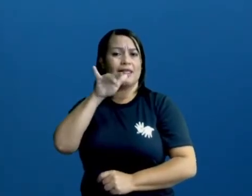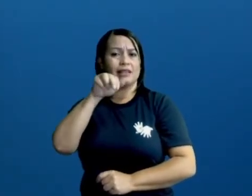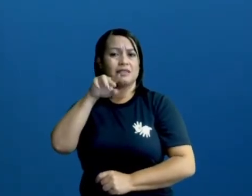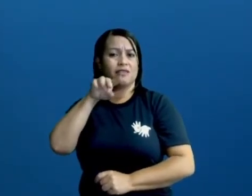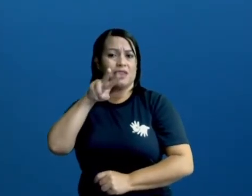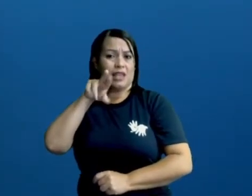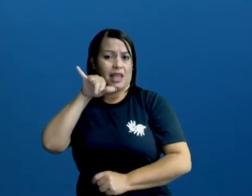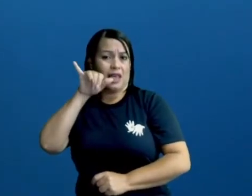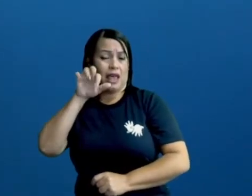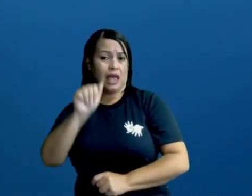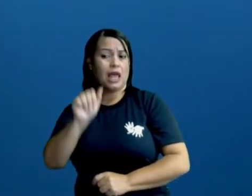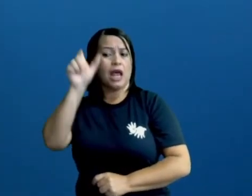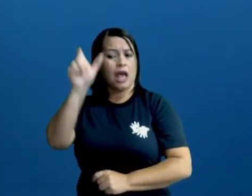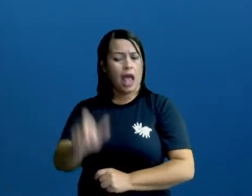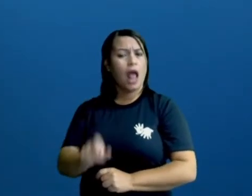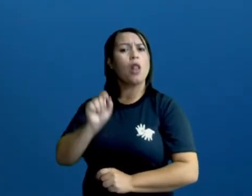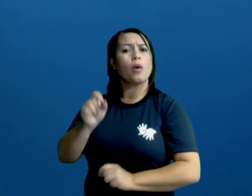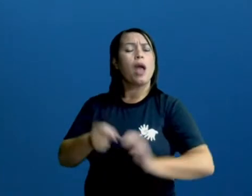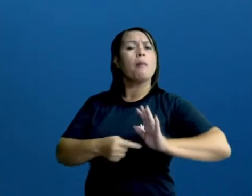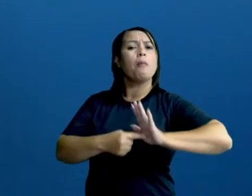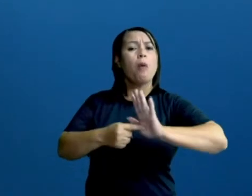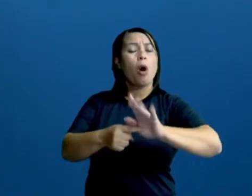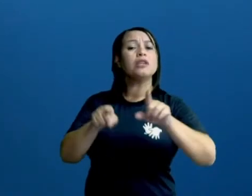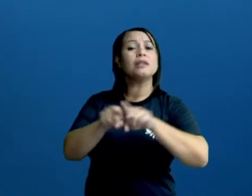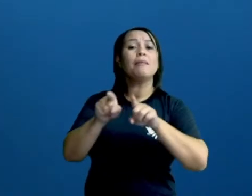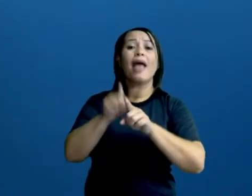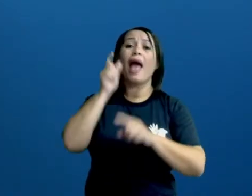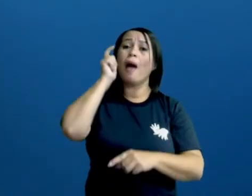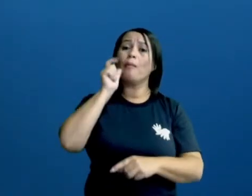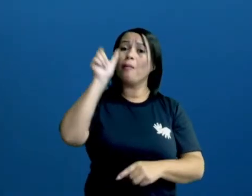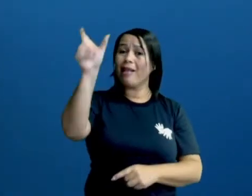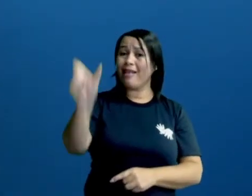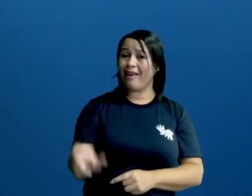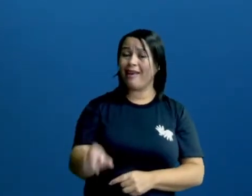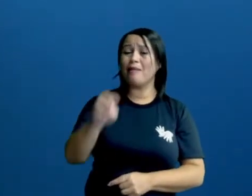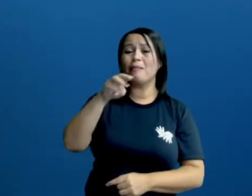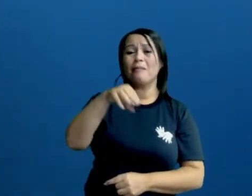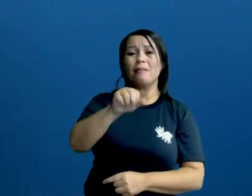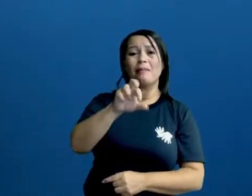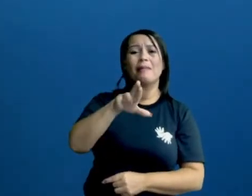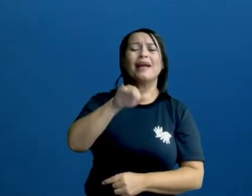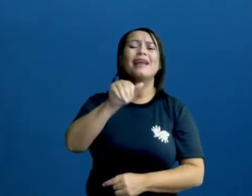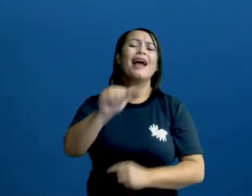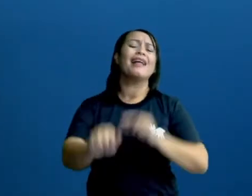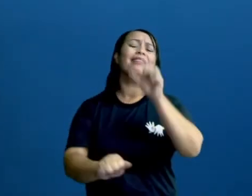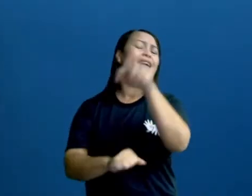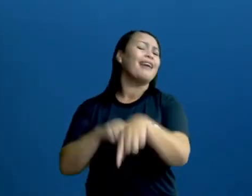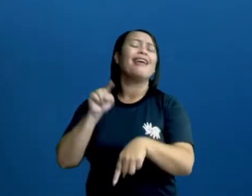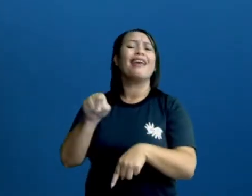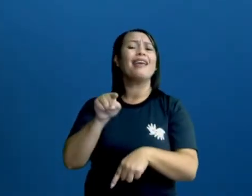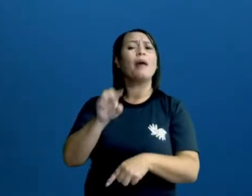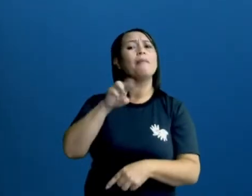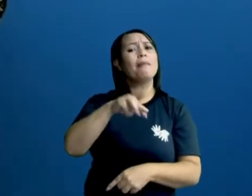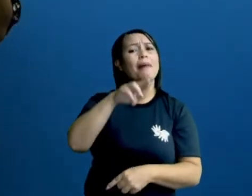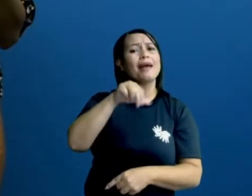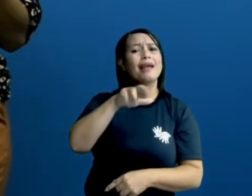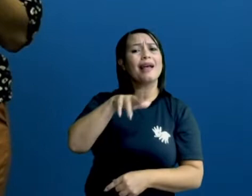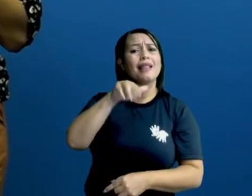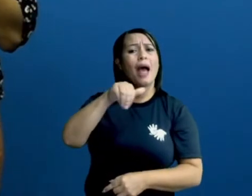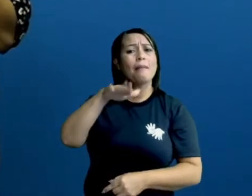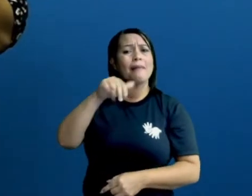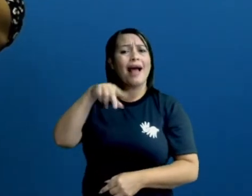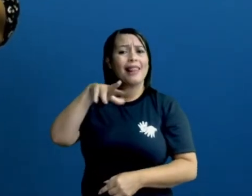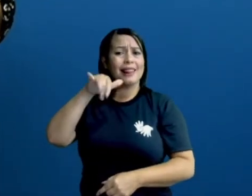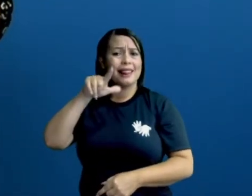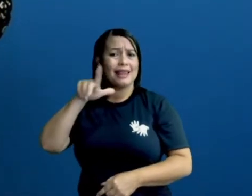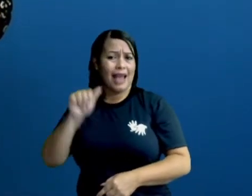levante, e ele destaca a figura de Mariana. Que Mariana é essa, então, professora? Mariana Malha. Quem é de